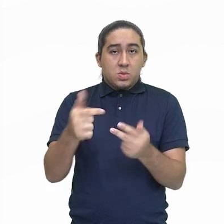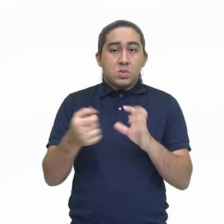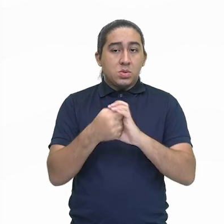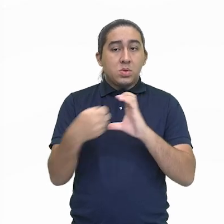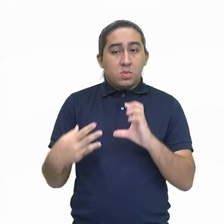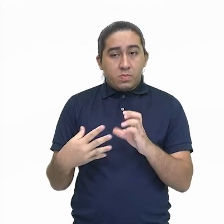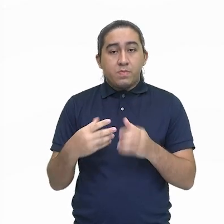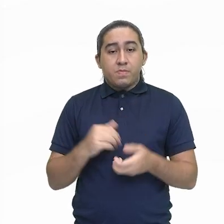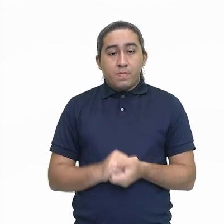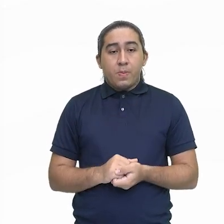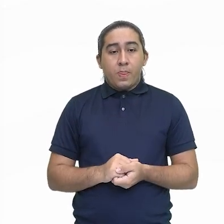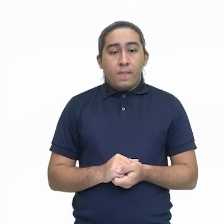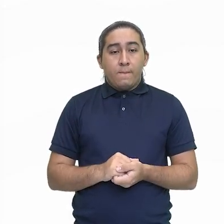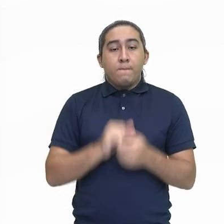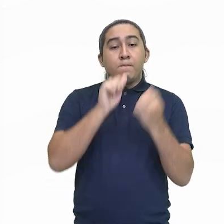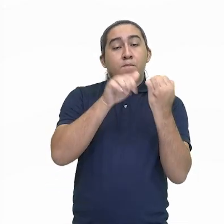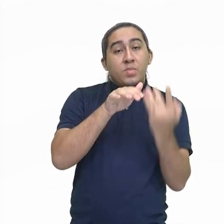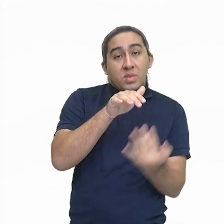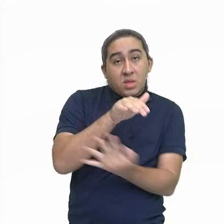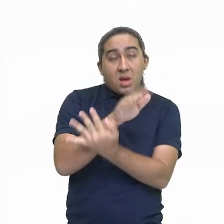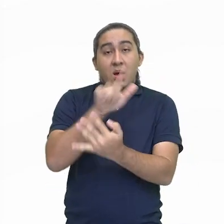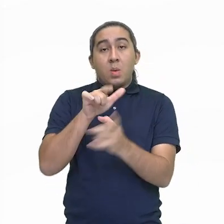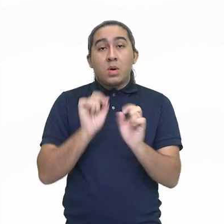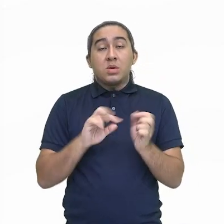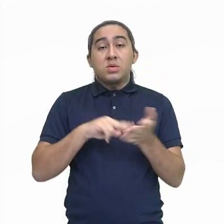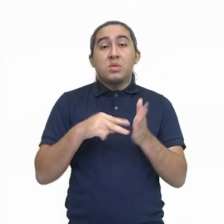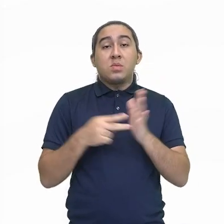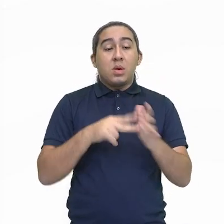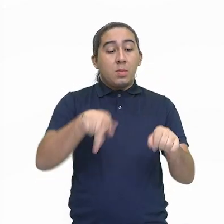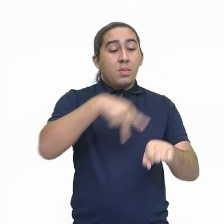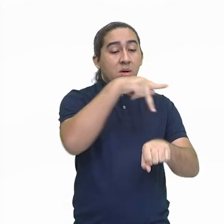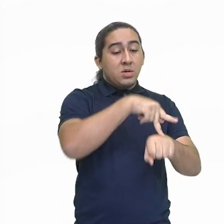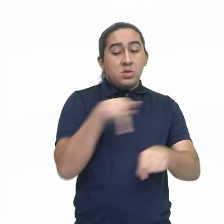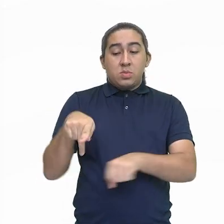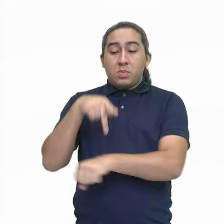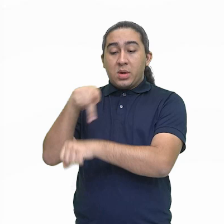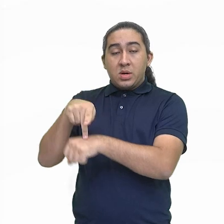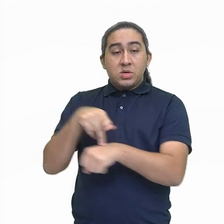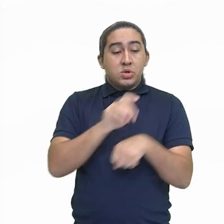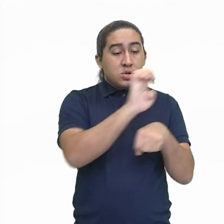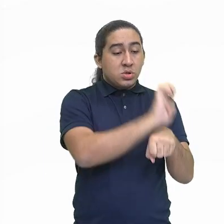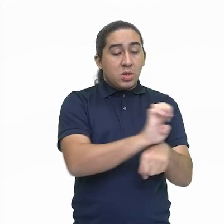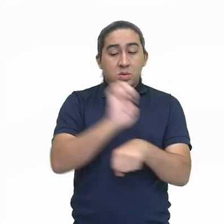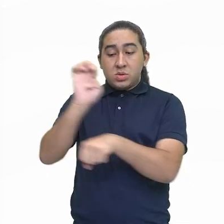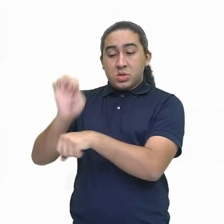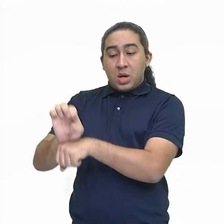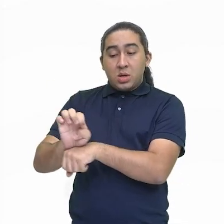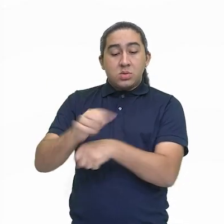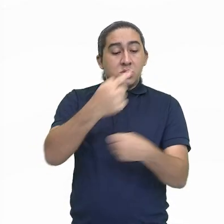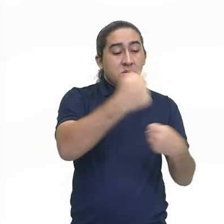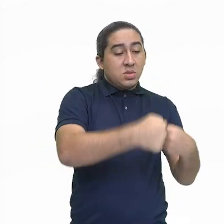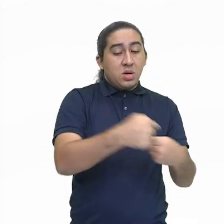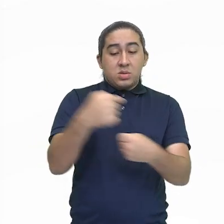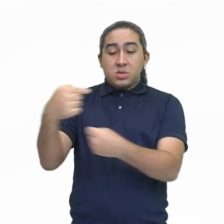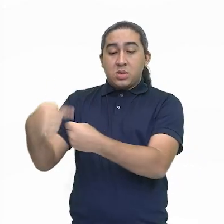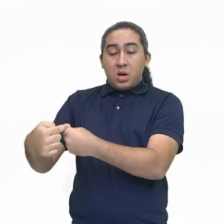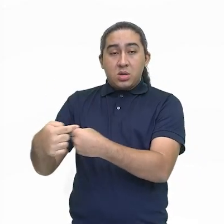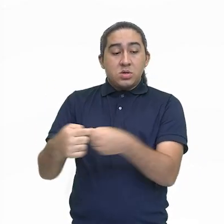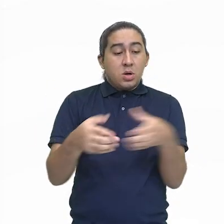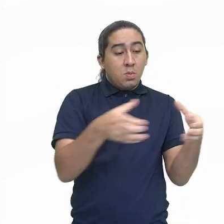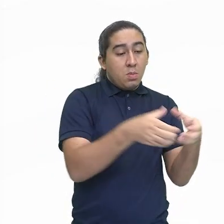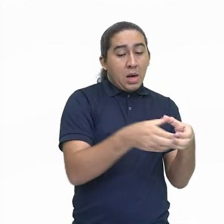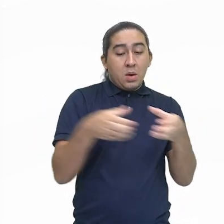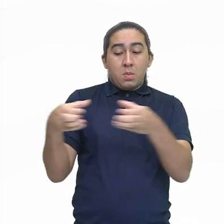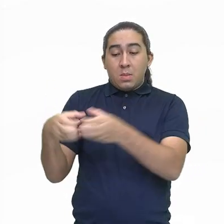características. Migrar é trocar de país, né, estado, cidade ou até mesmo de um bairro. Então,